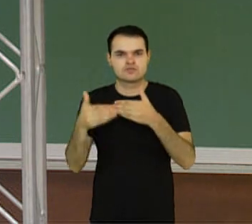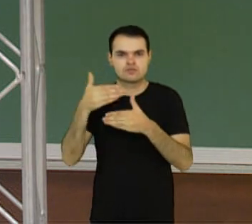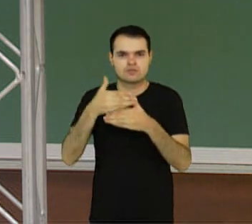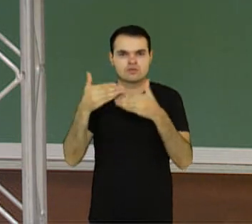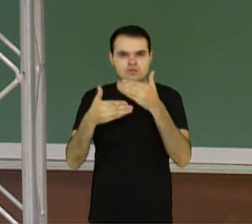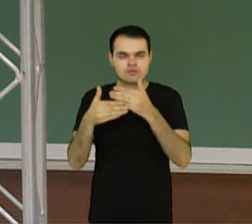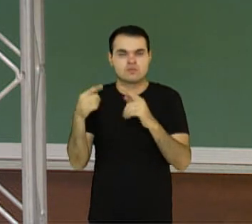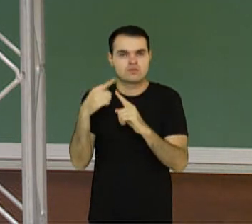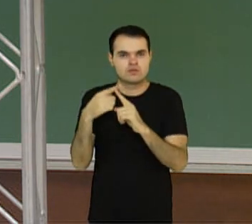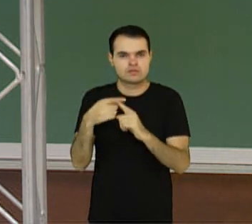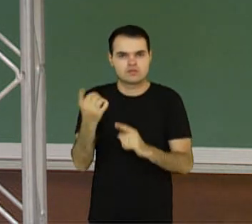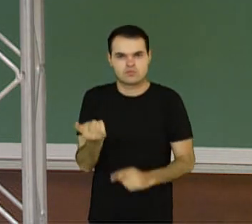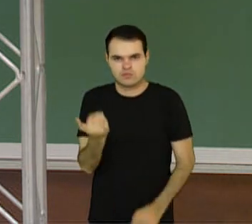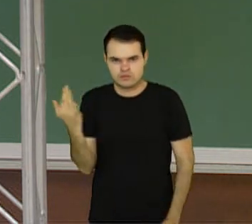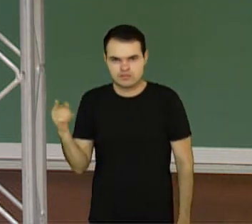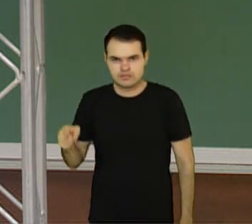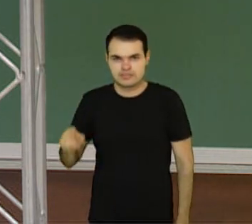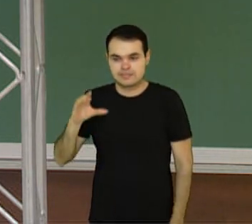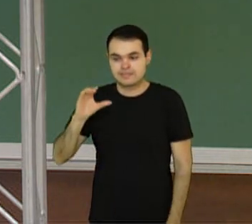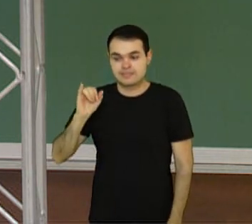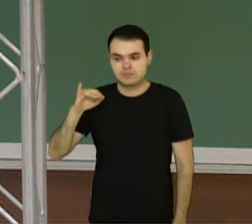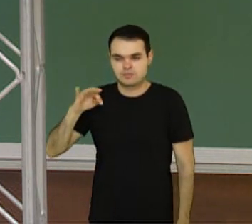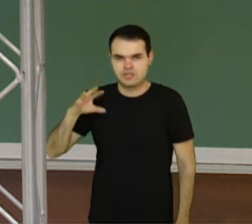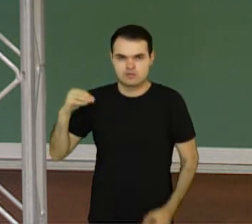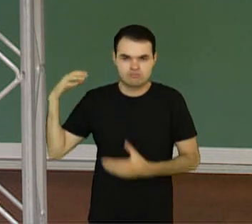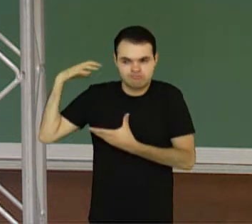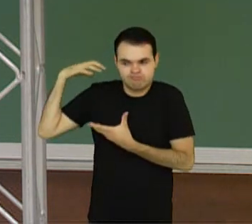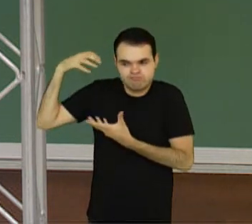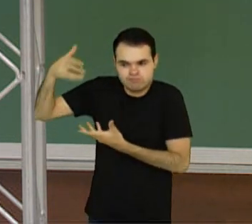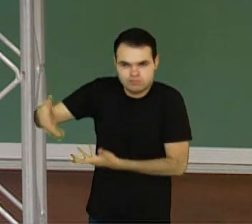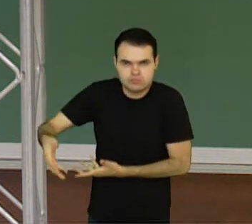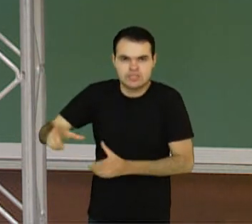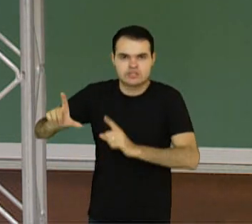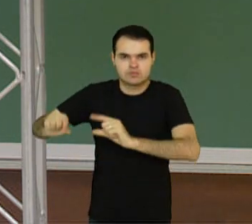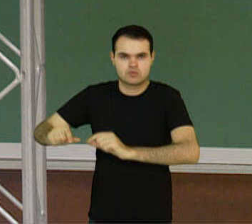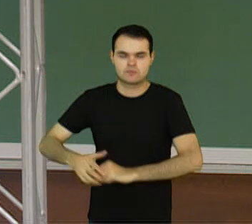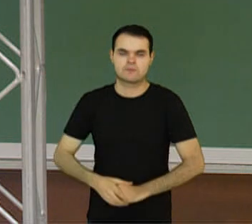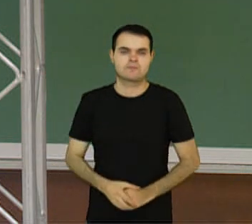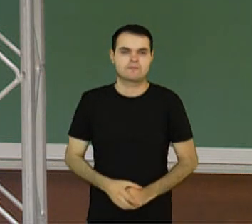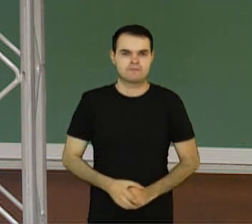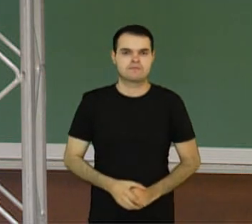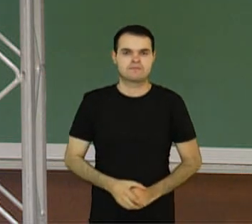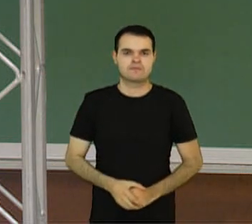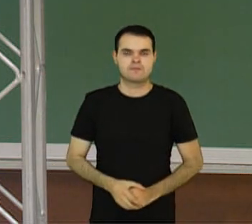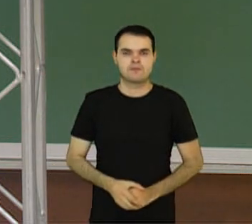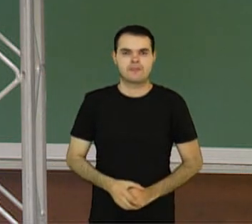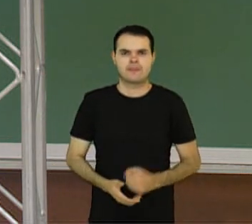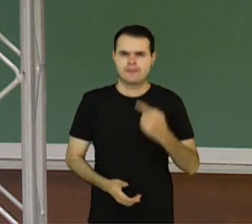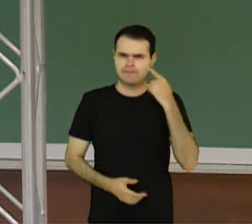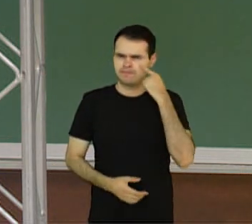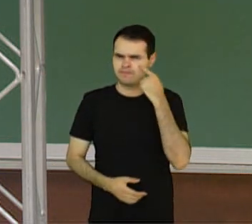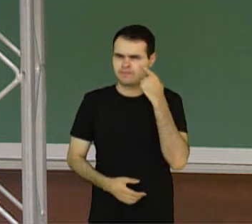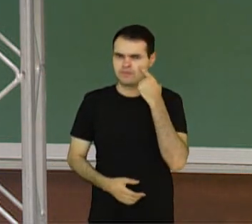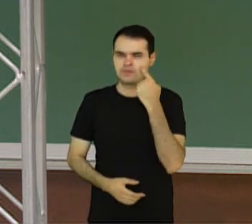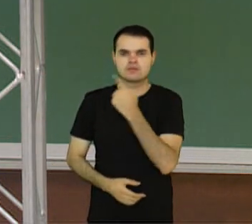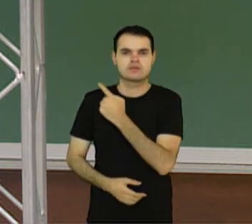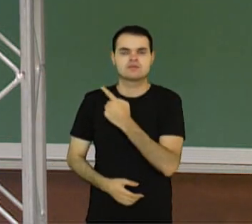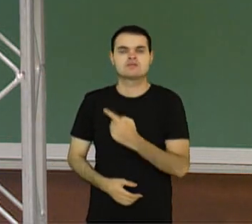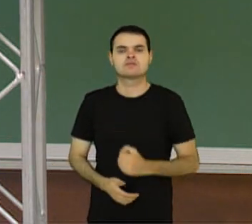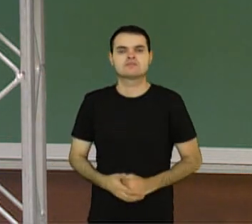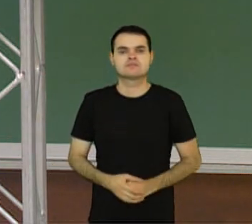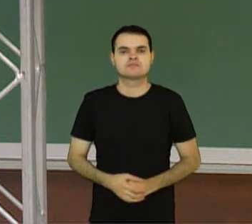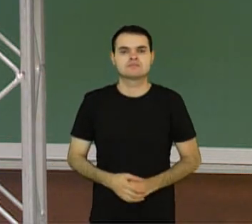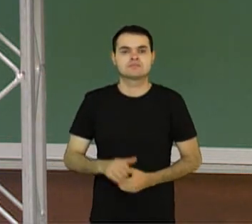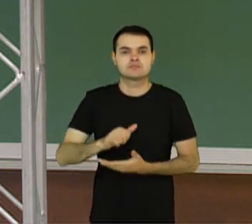já que a quantidade de cimento diminuiu, ok? Bom, veja agora esse